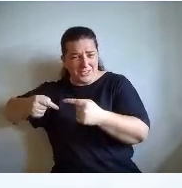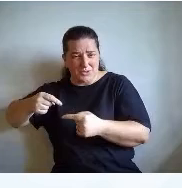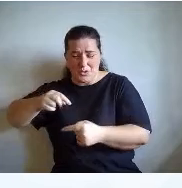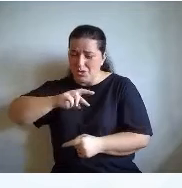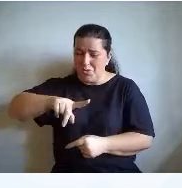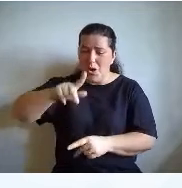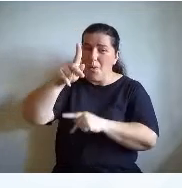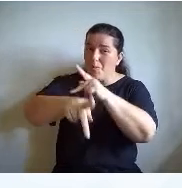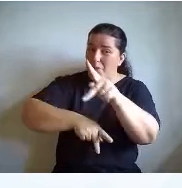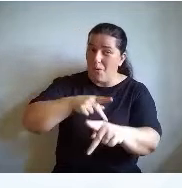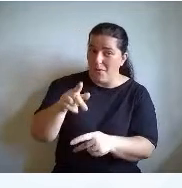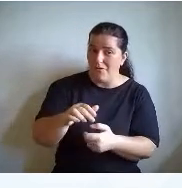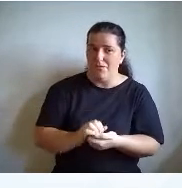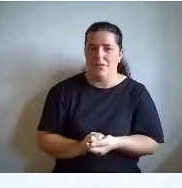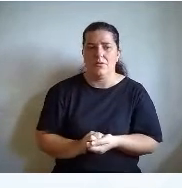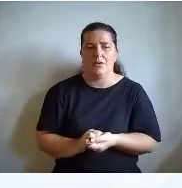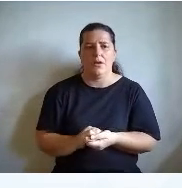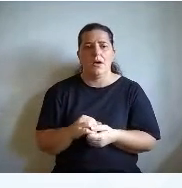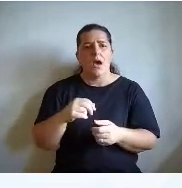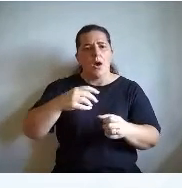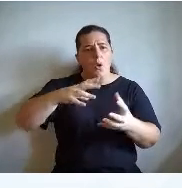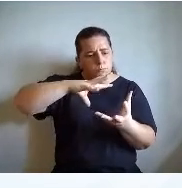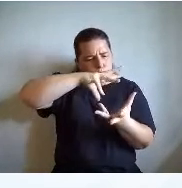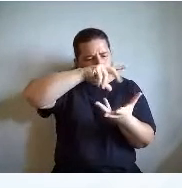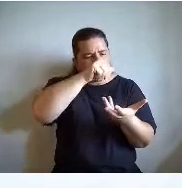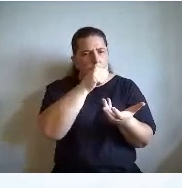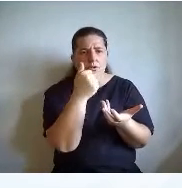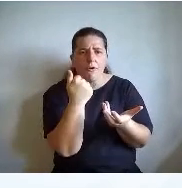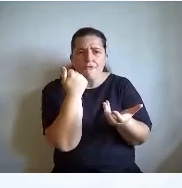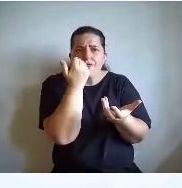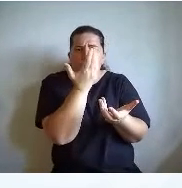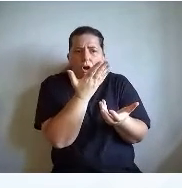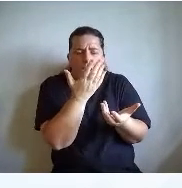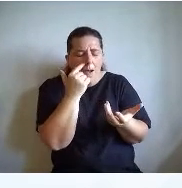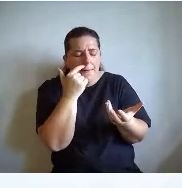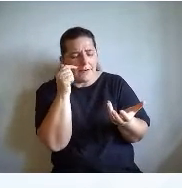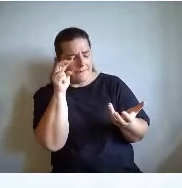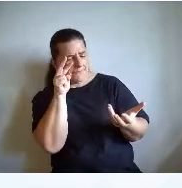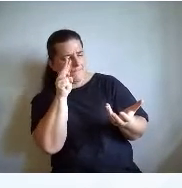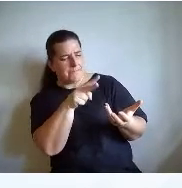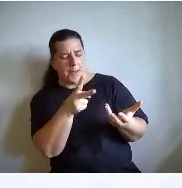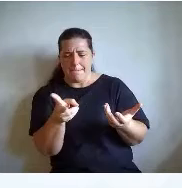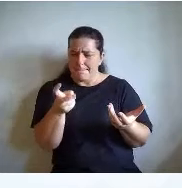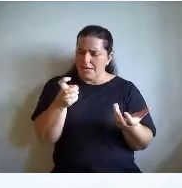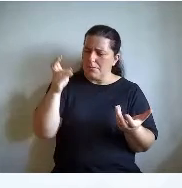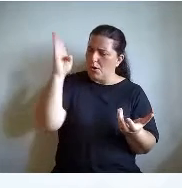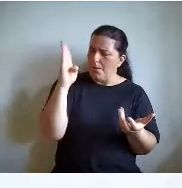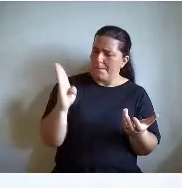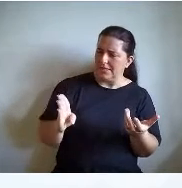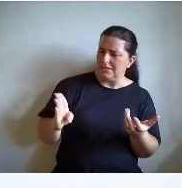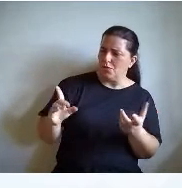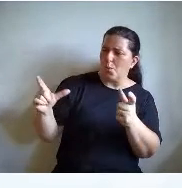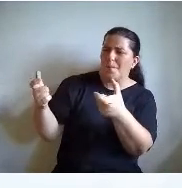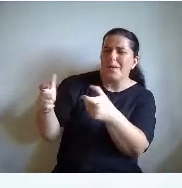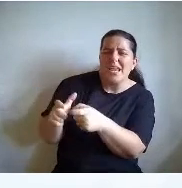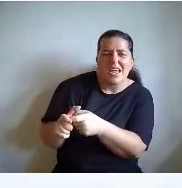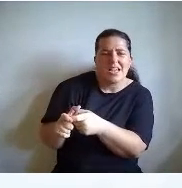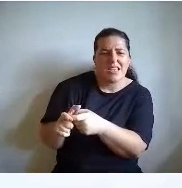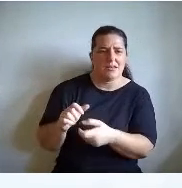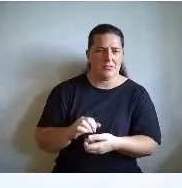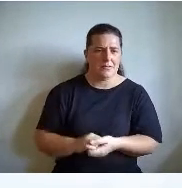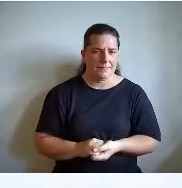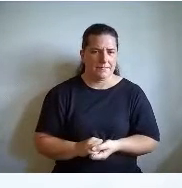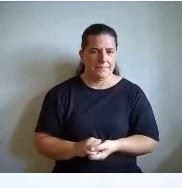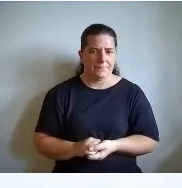impressão lá fora era a pior possível. Esse fato do Fachin